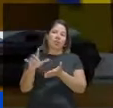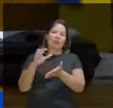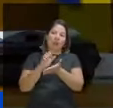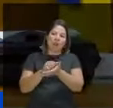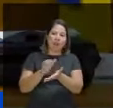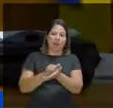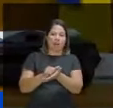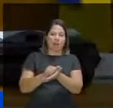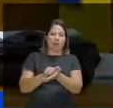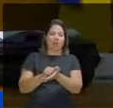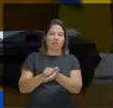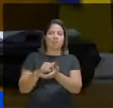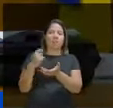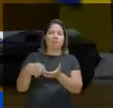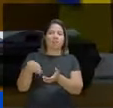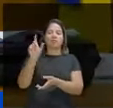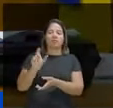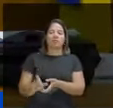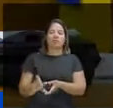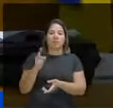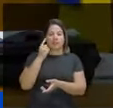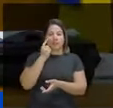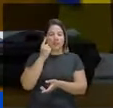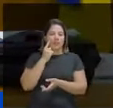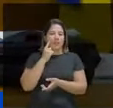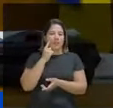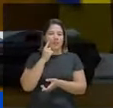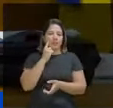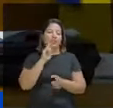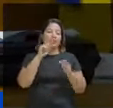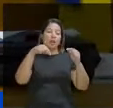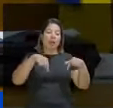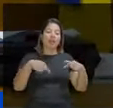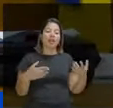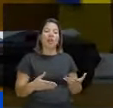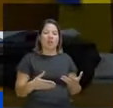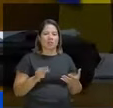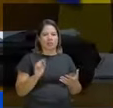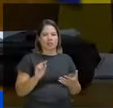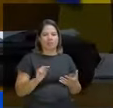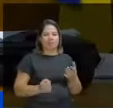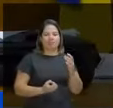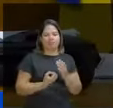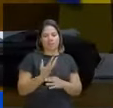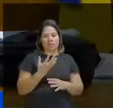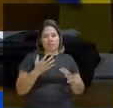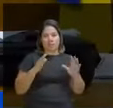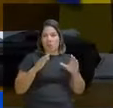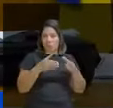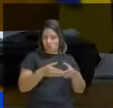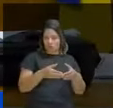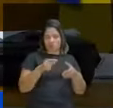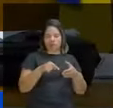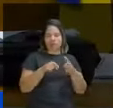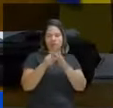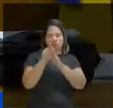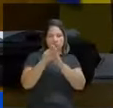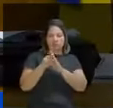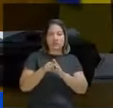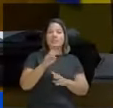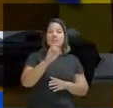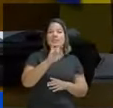aqui nada mais é do que criar a nossa comissão de heteroidentificação, para que, se o juiz